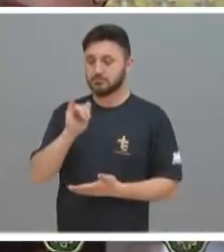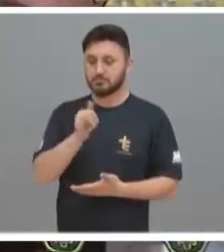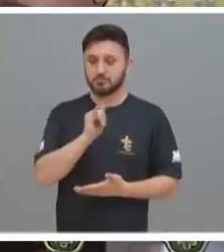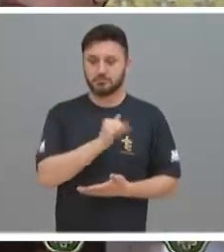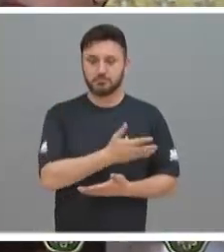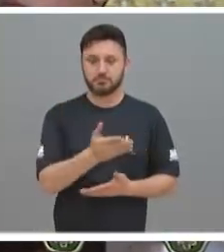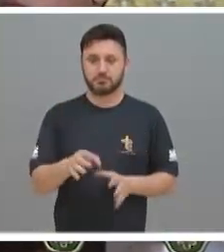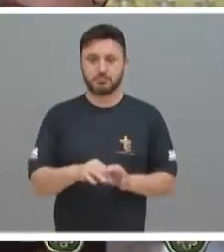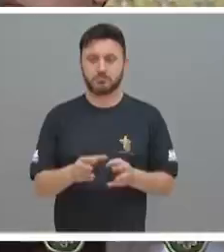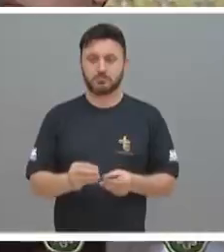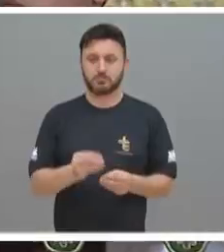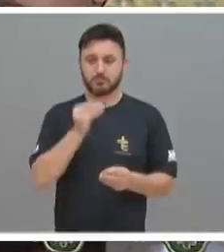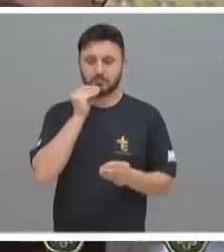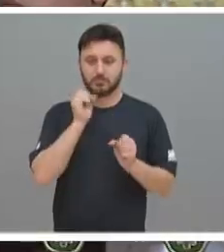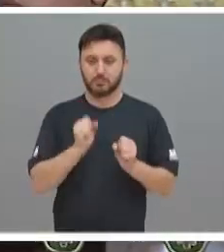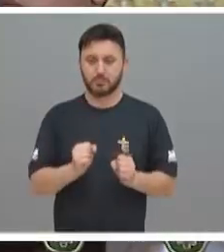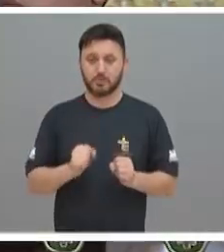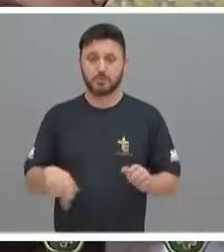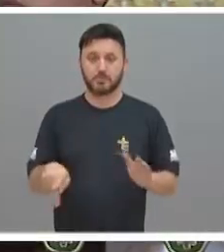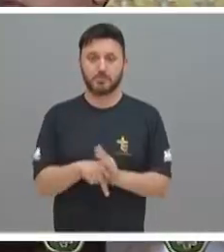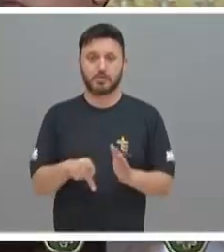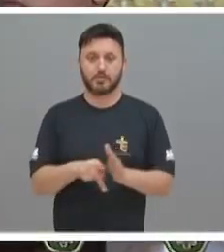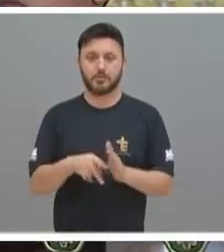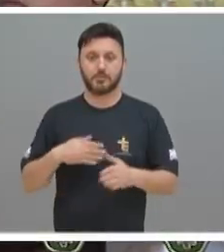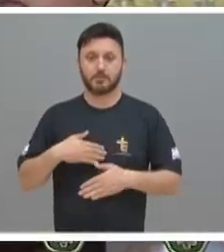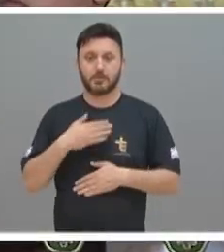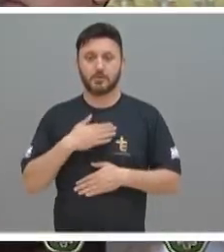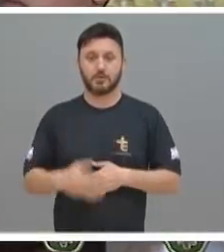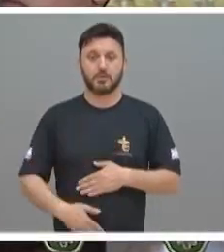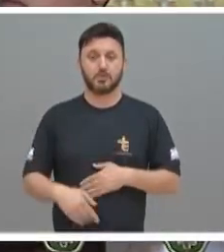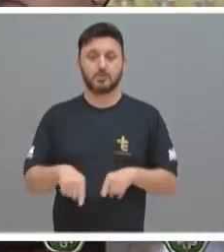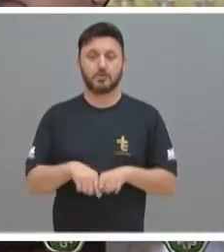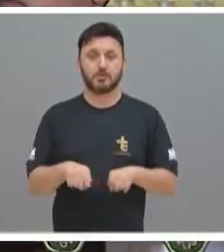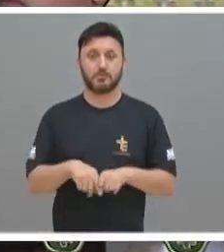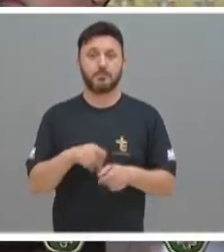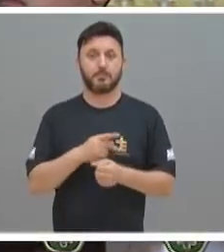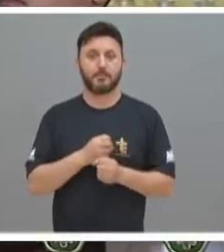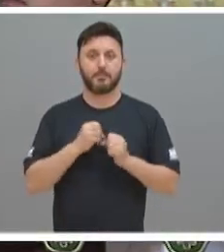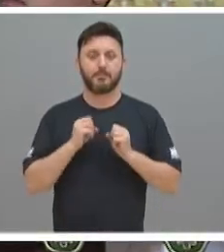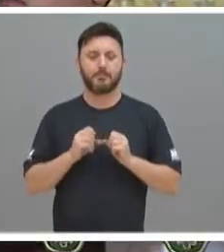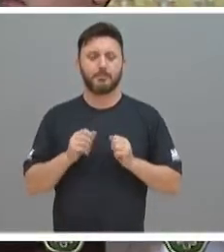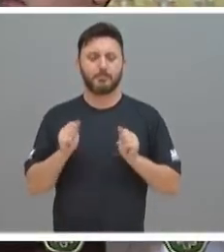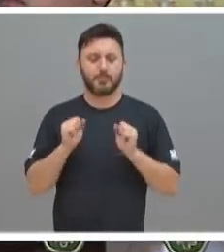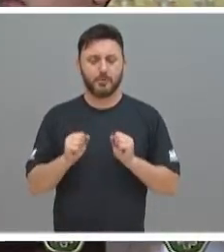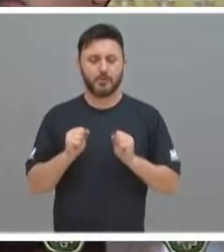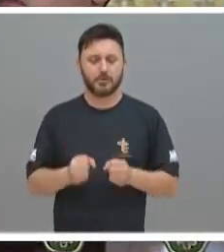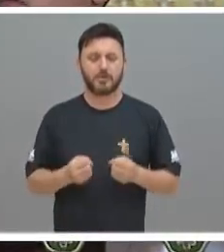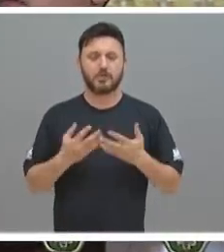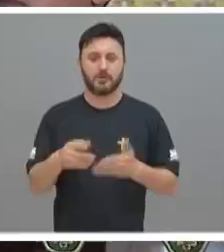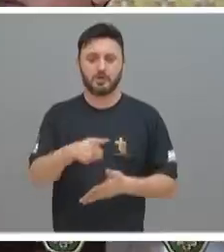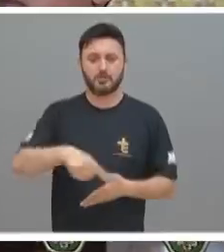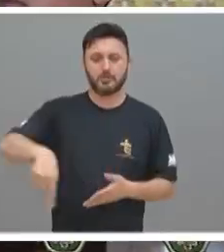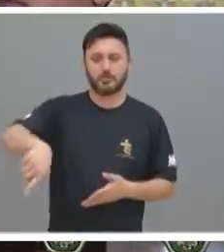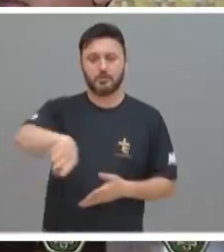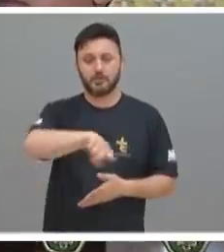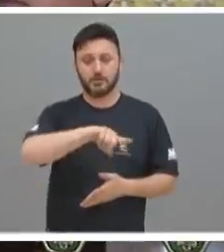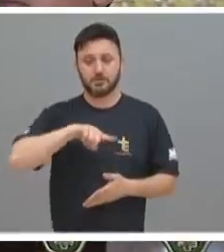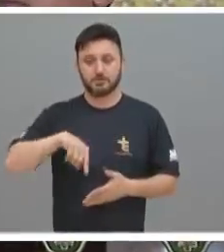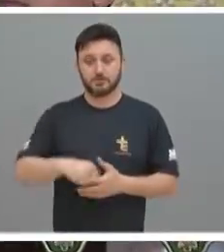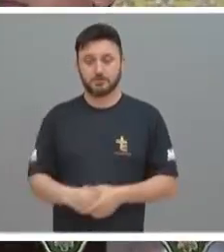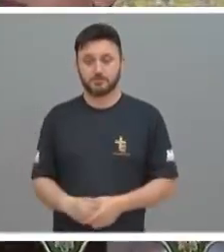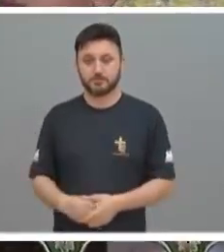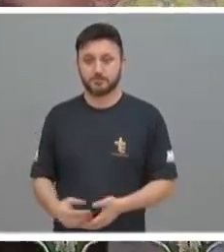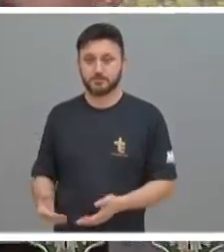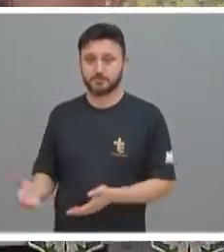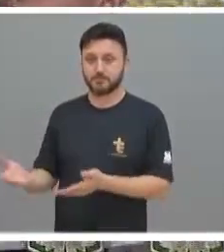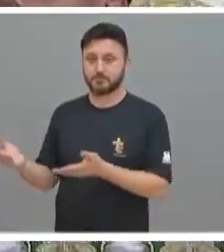dizendo: Tomai todos e comei, isto é o meu corpo, que será entregue por vós.